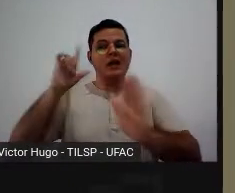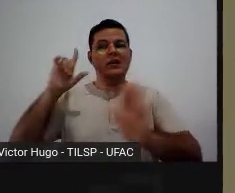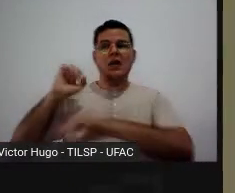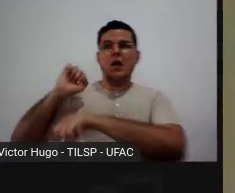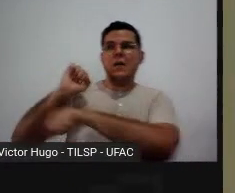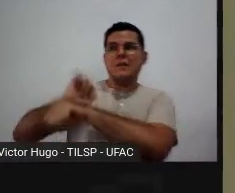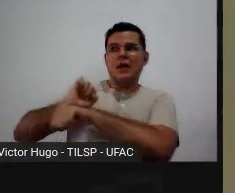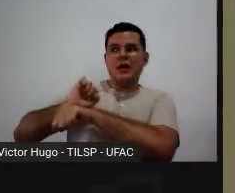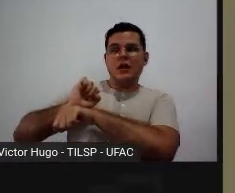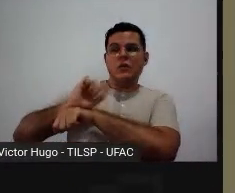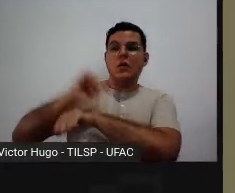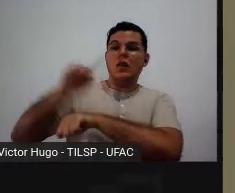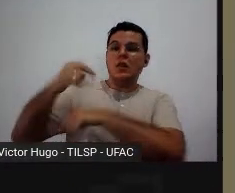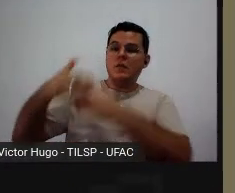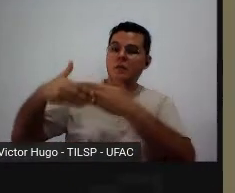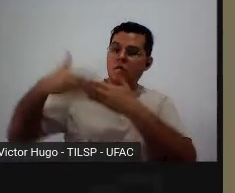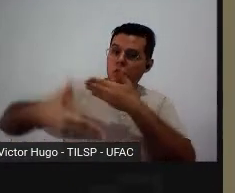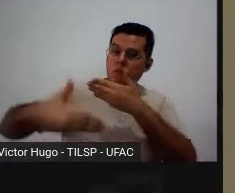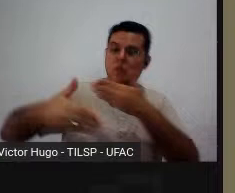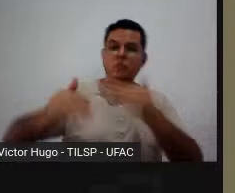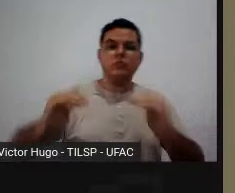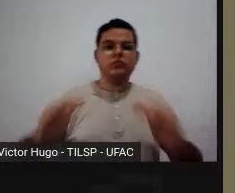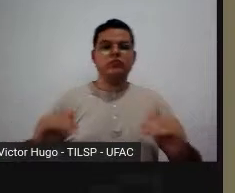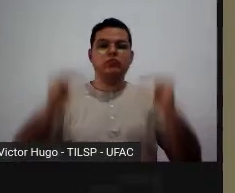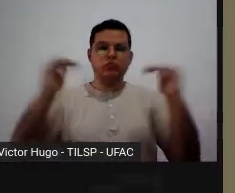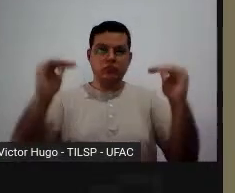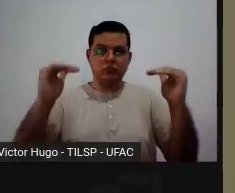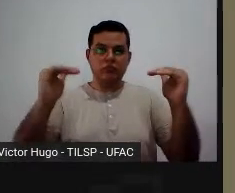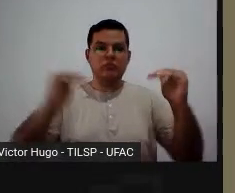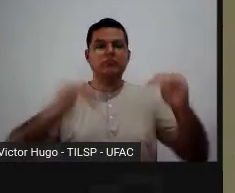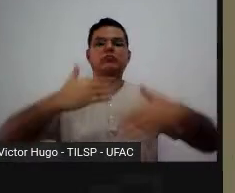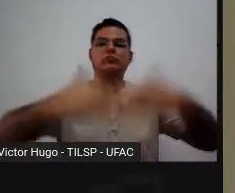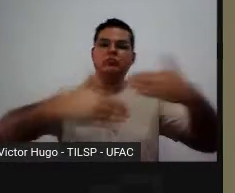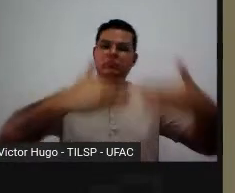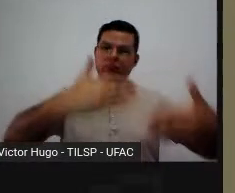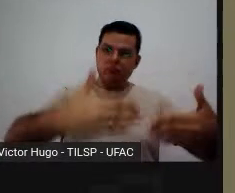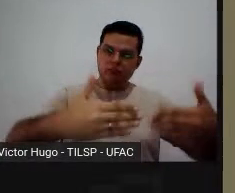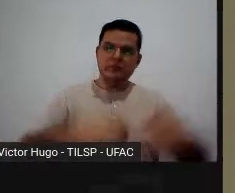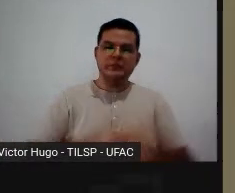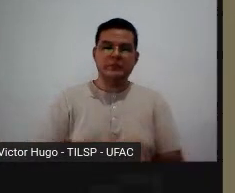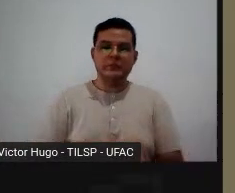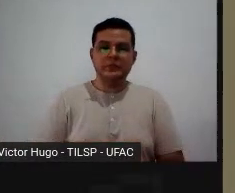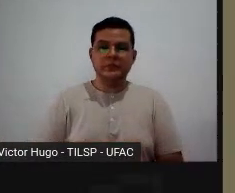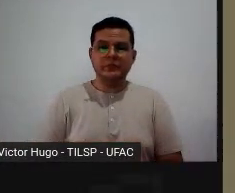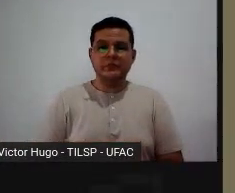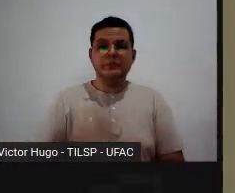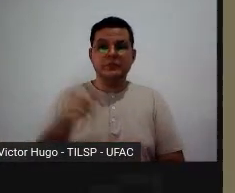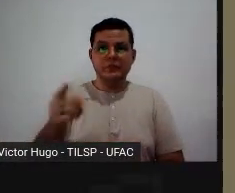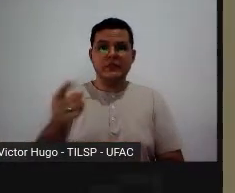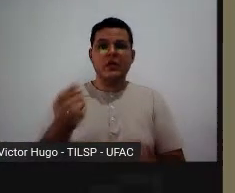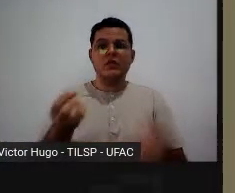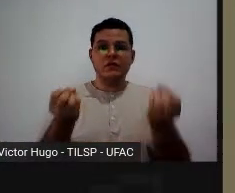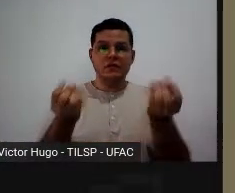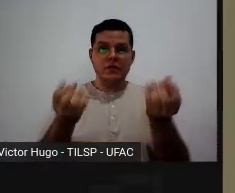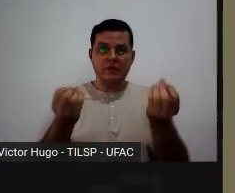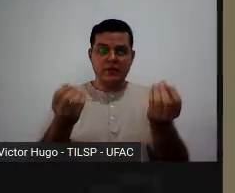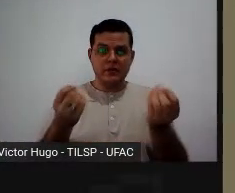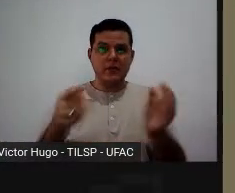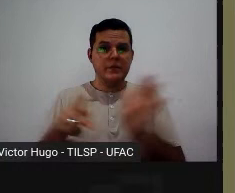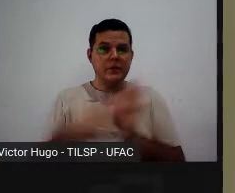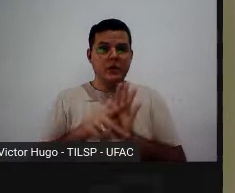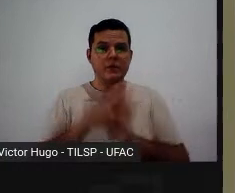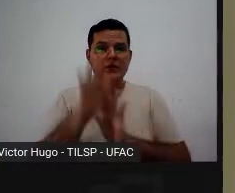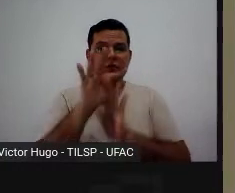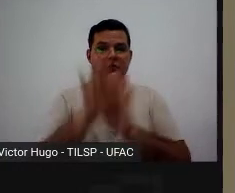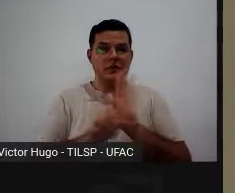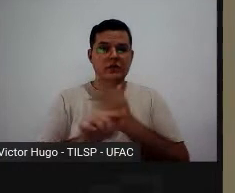crescimento. E aí, esse é um dado que eu retiro de um texto do Martins